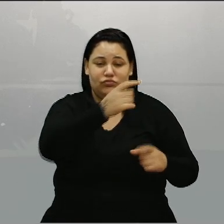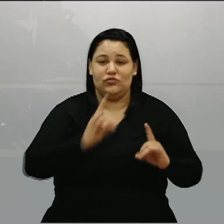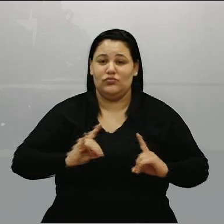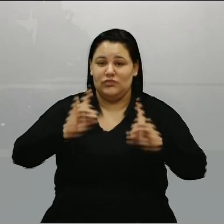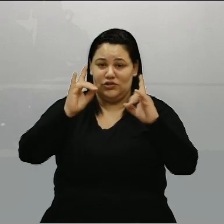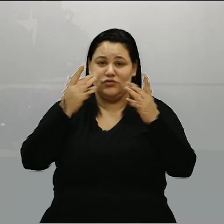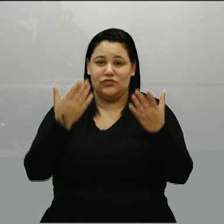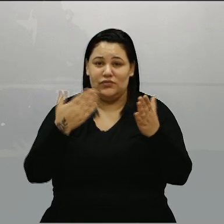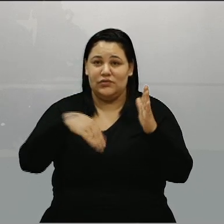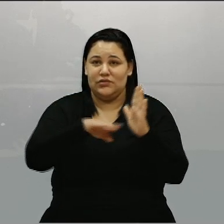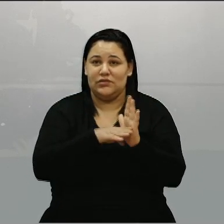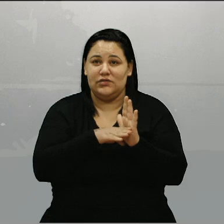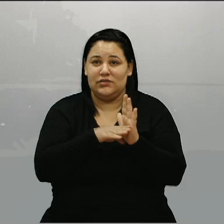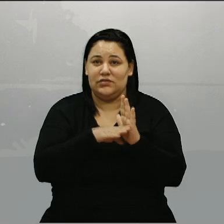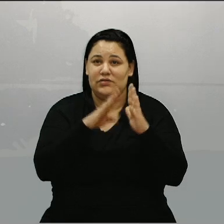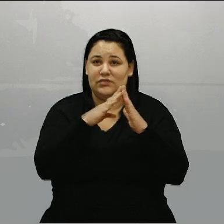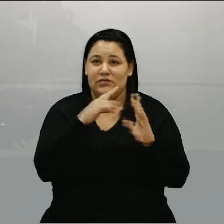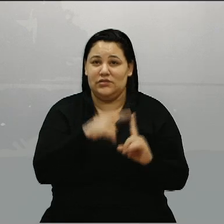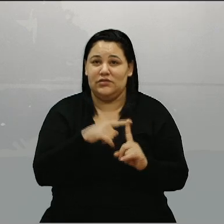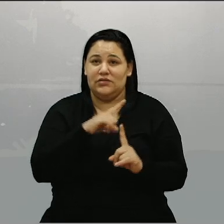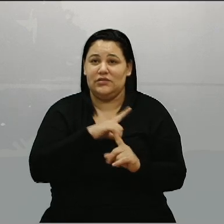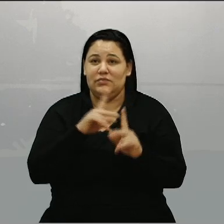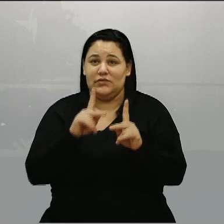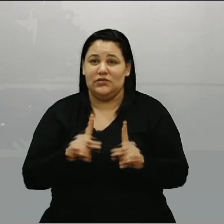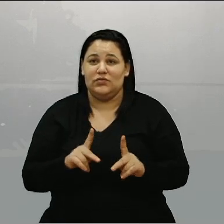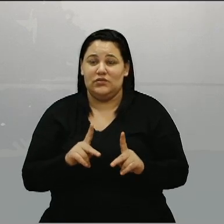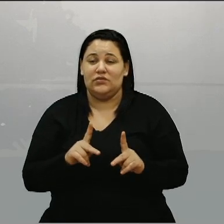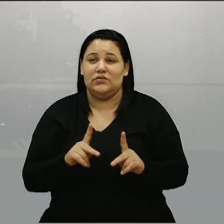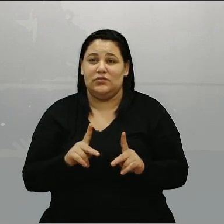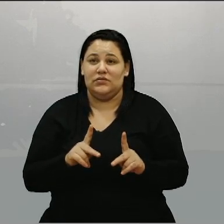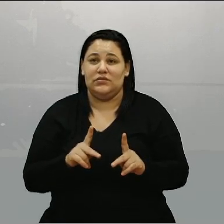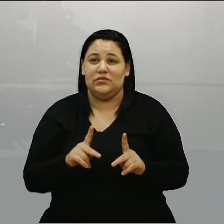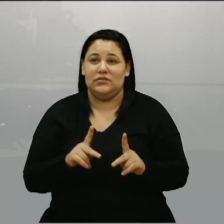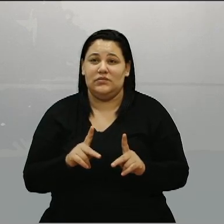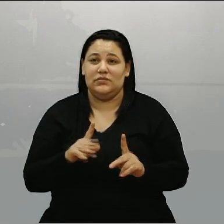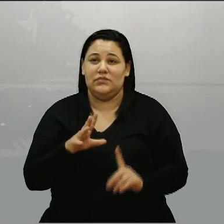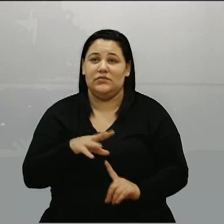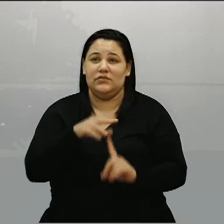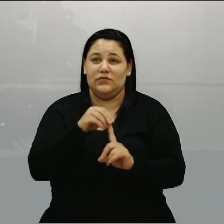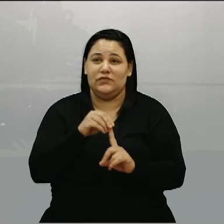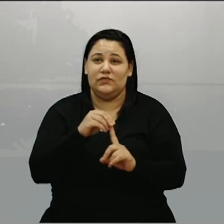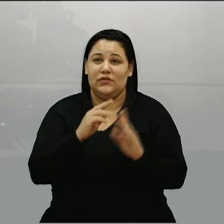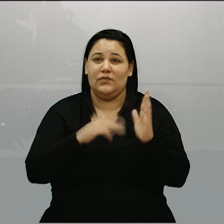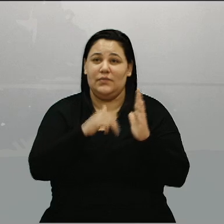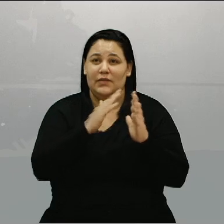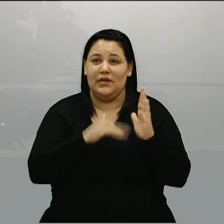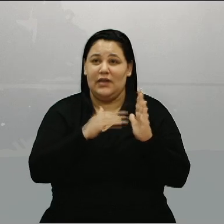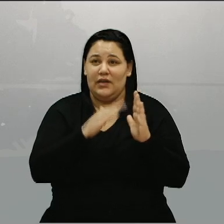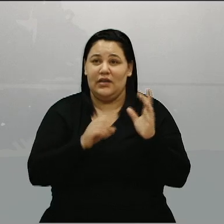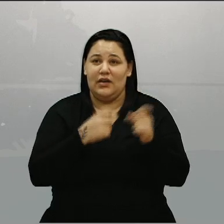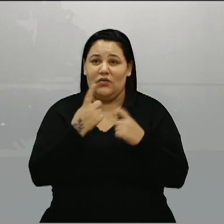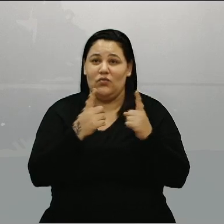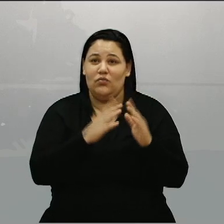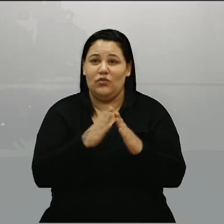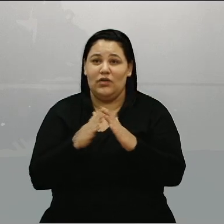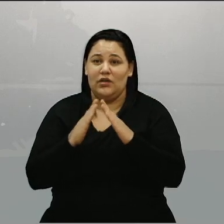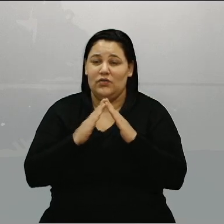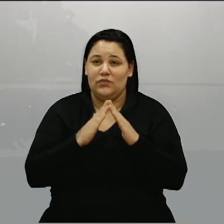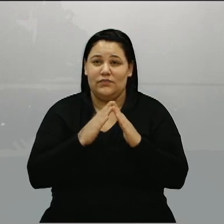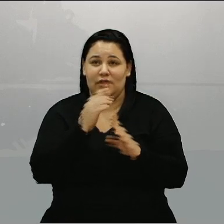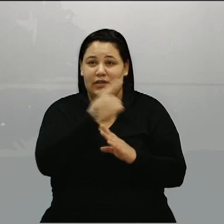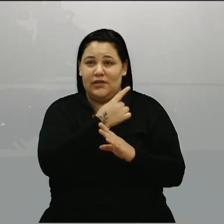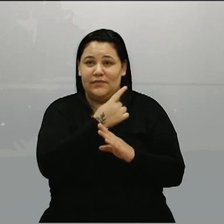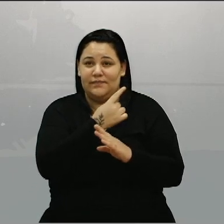até a igreja São Pellegrino. Tem pessoas, inclusive foi pintada por algum morador essa cordoalha